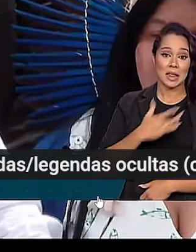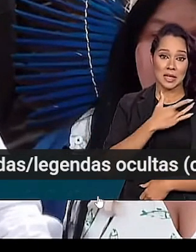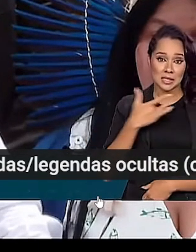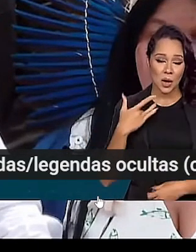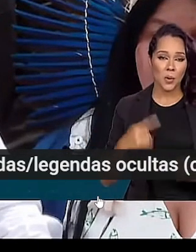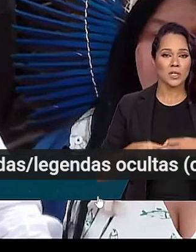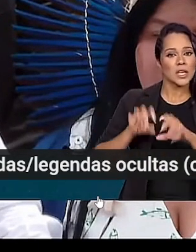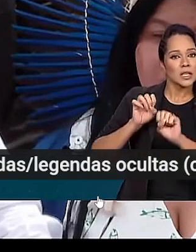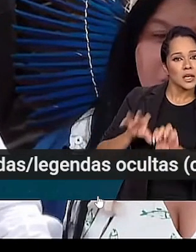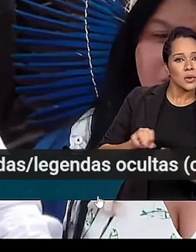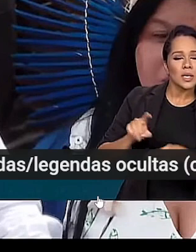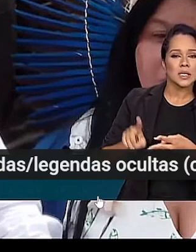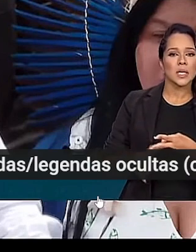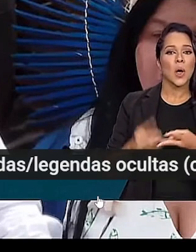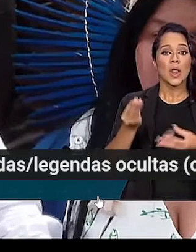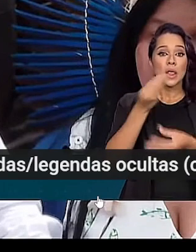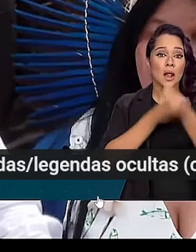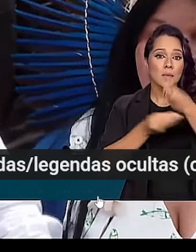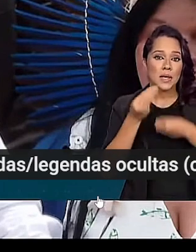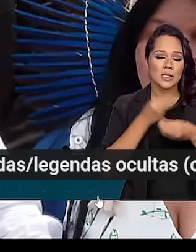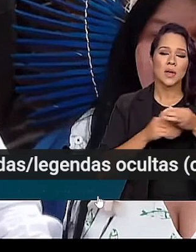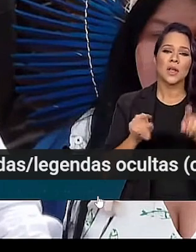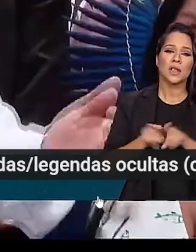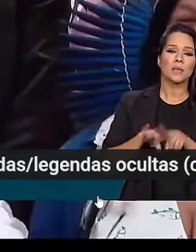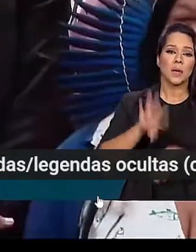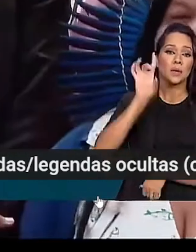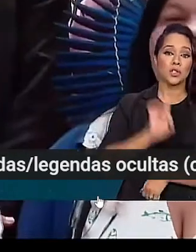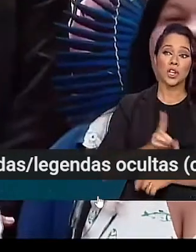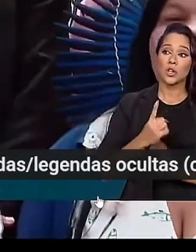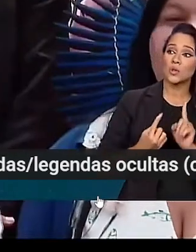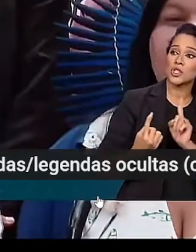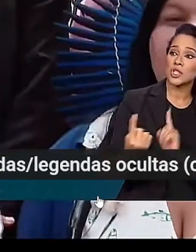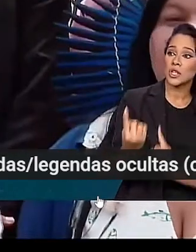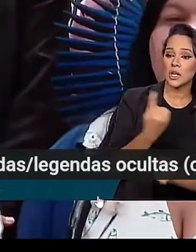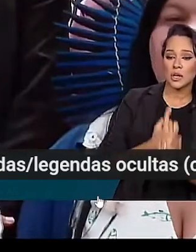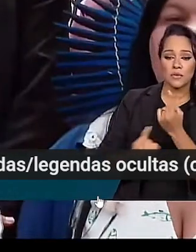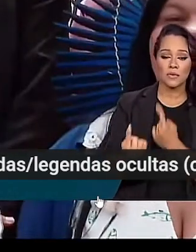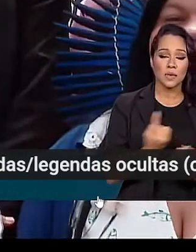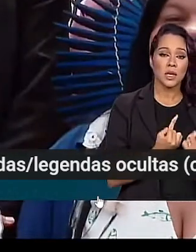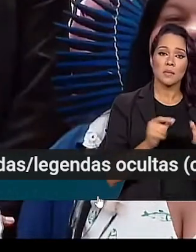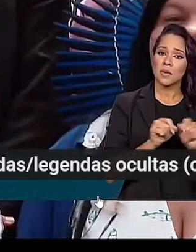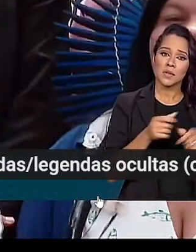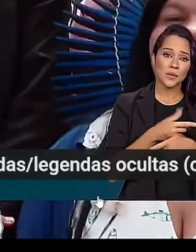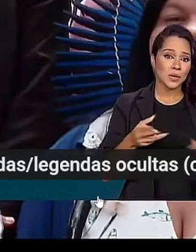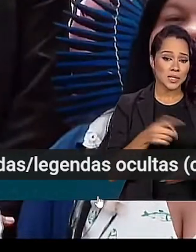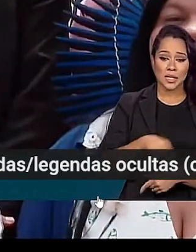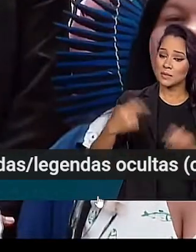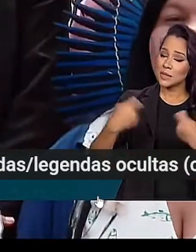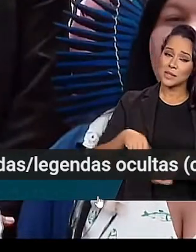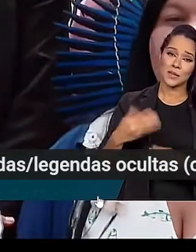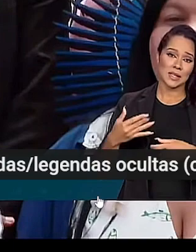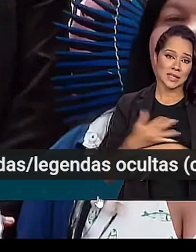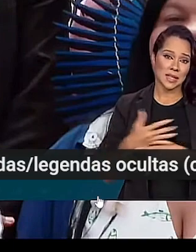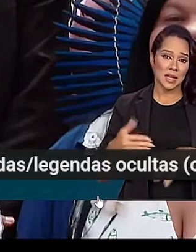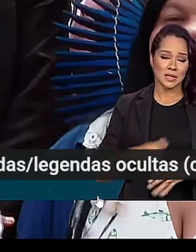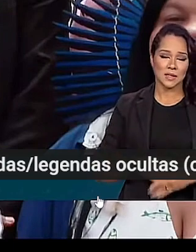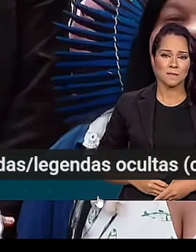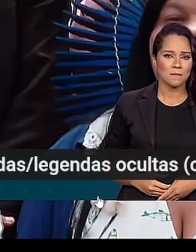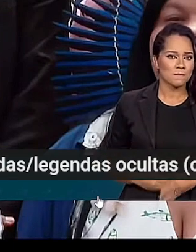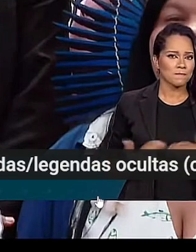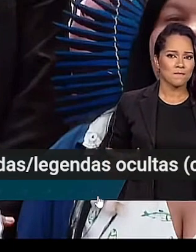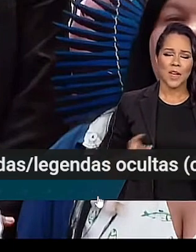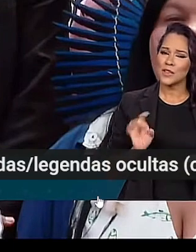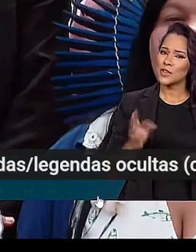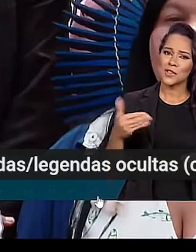pouco tempo atrás. E aí o Lula tomou uma decisão muito corajosa de colocar ordem na casa. Esses